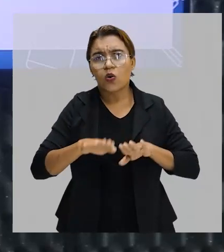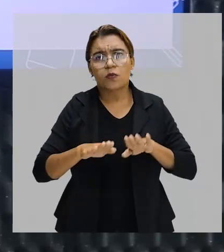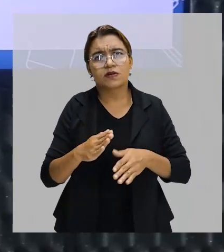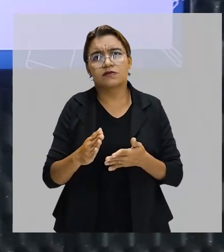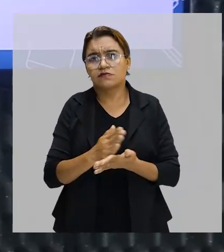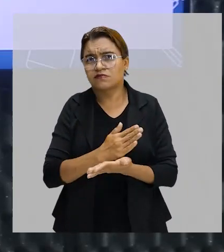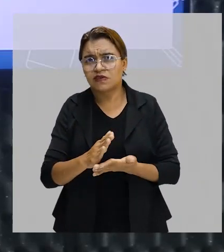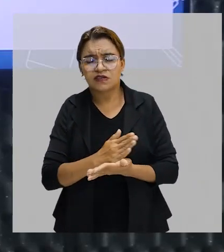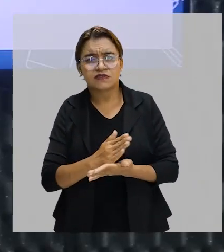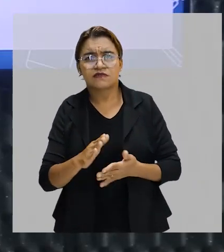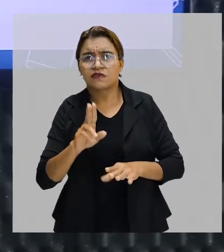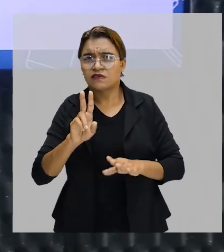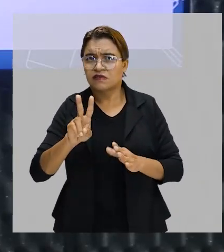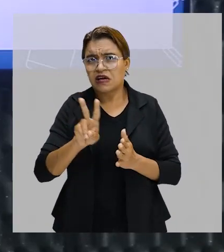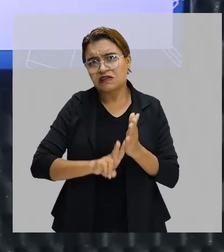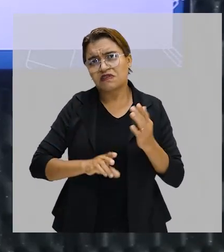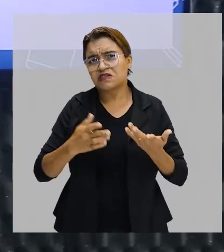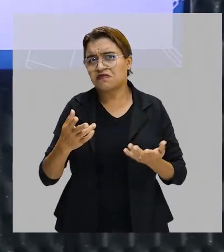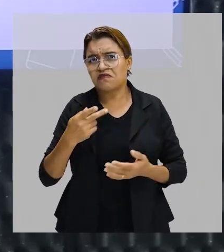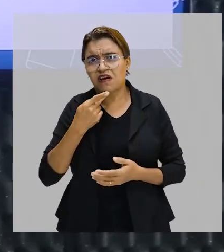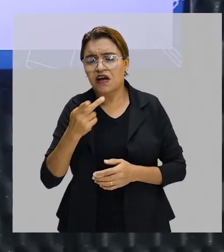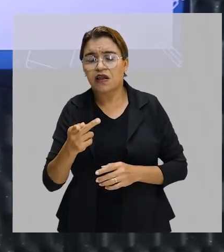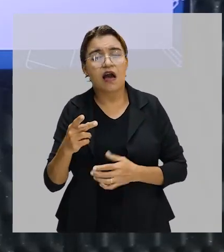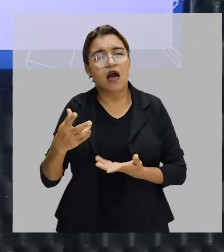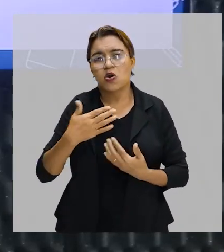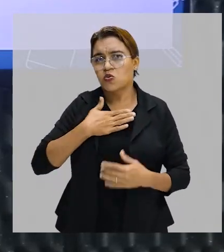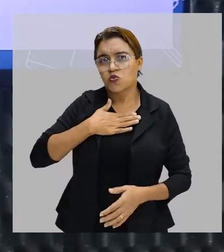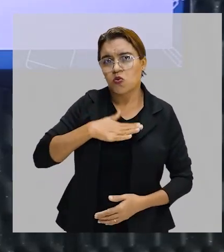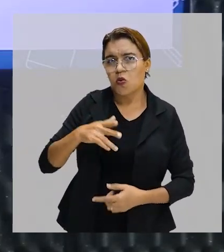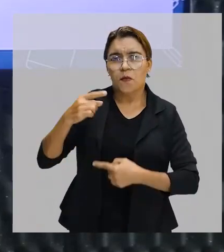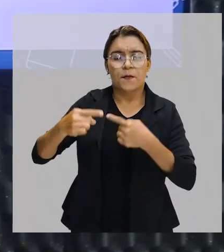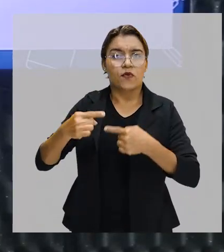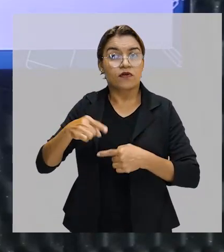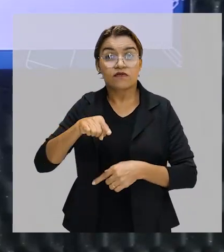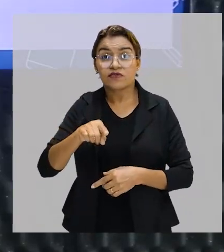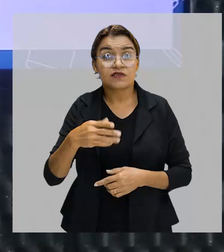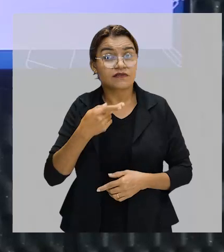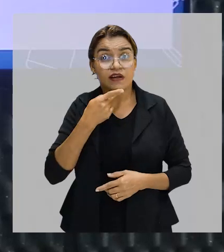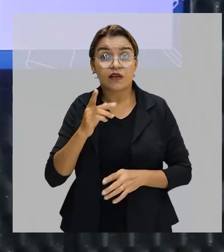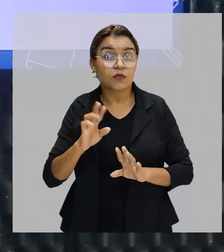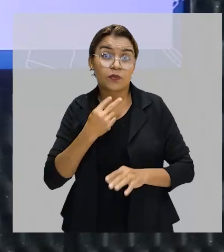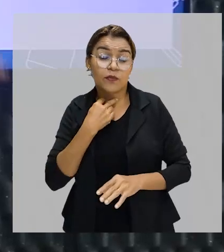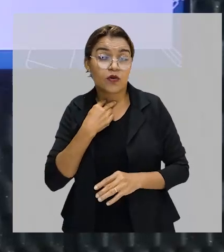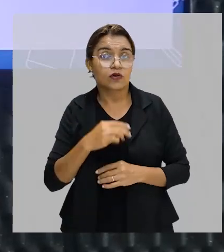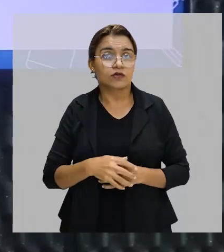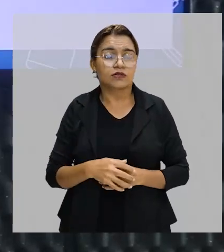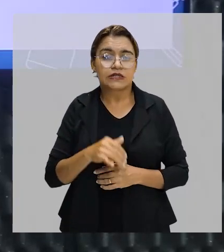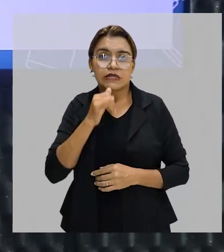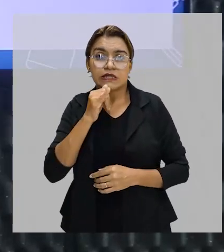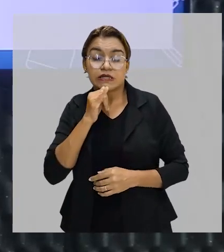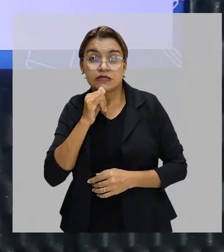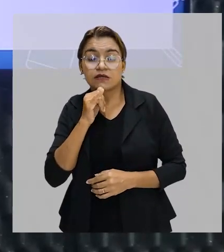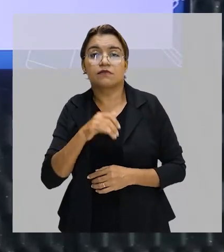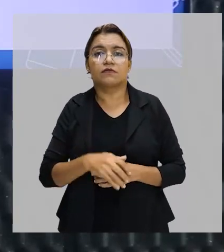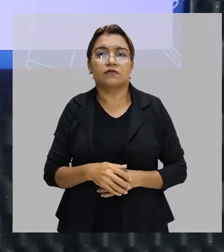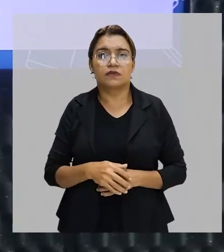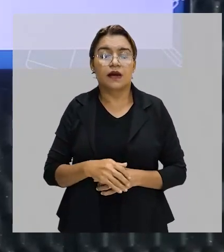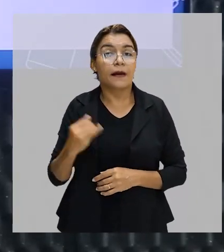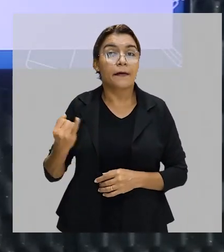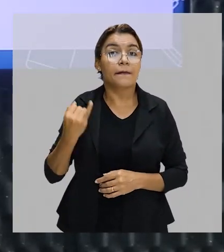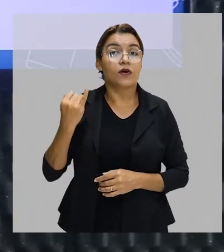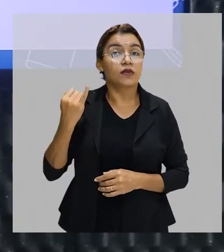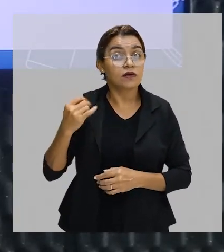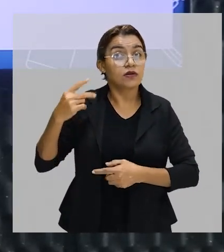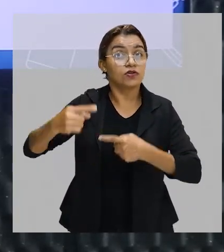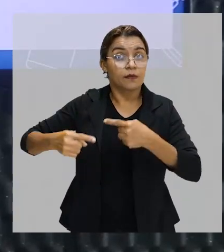Você não pode dizer isso. Porque quando você conversa, quando você interage, olha, eu estou interagindo com vocês sobre pontos da